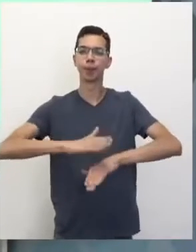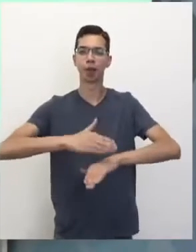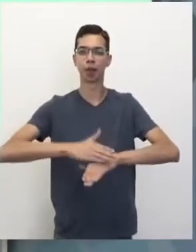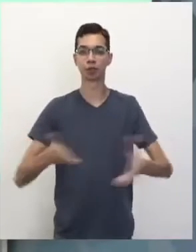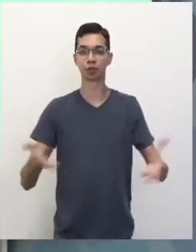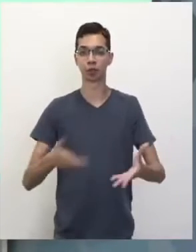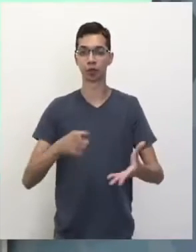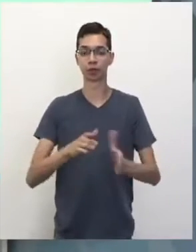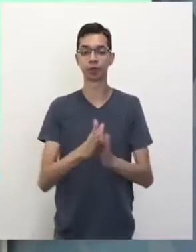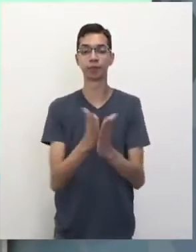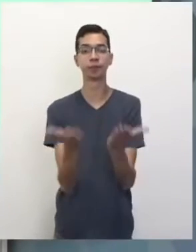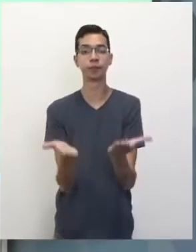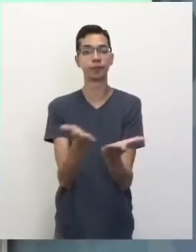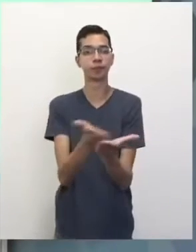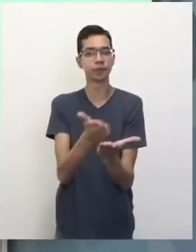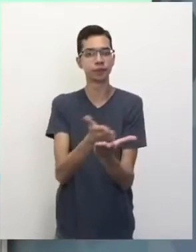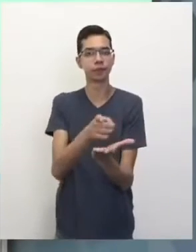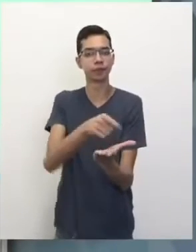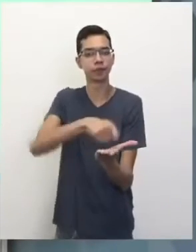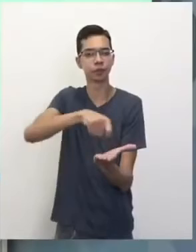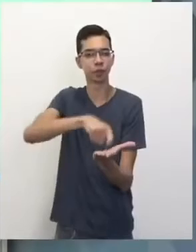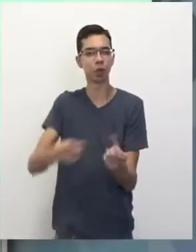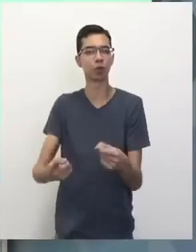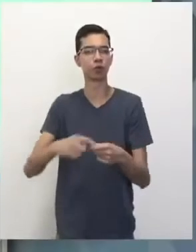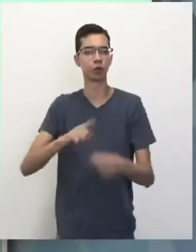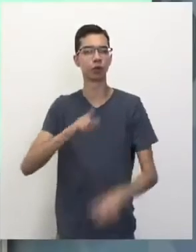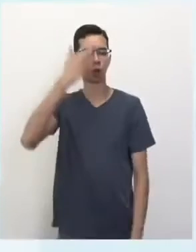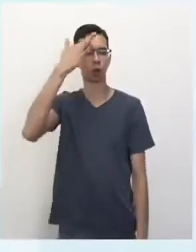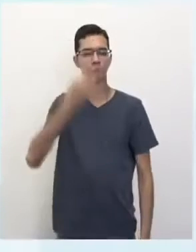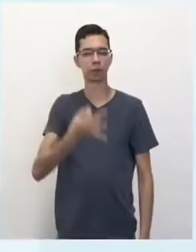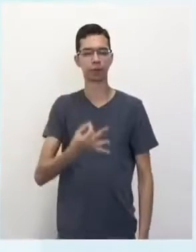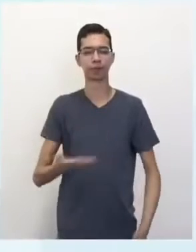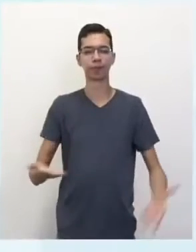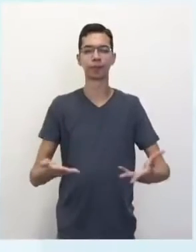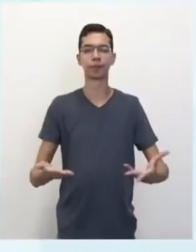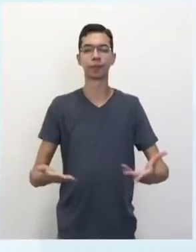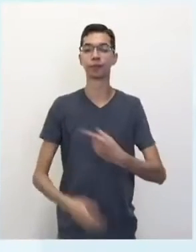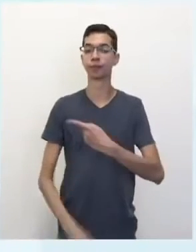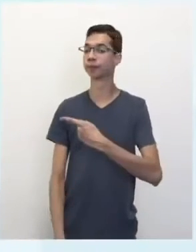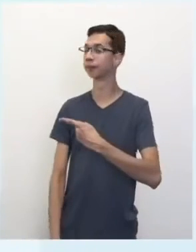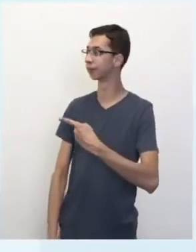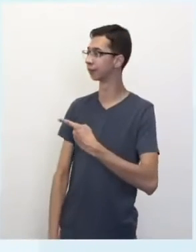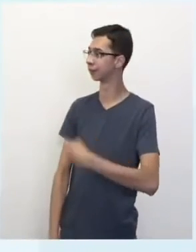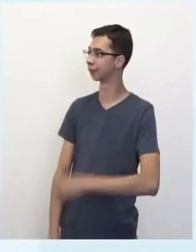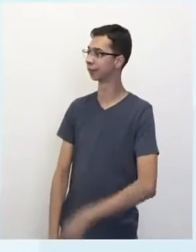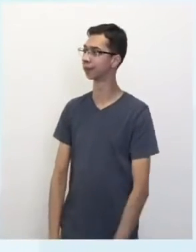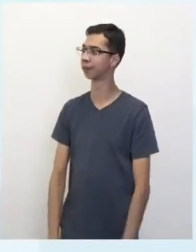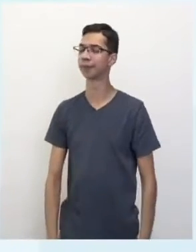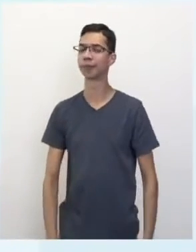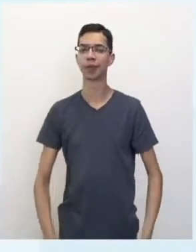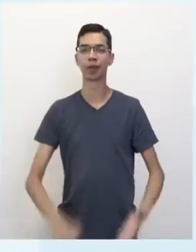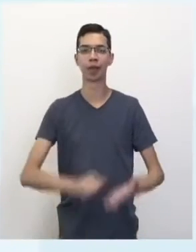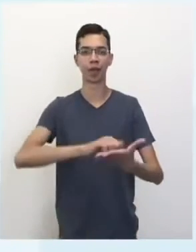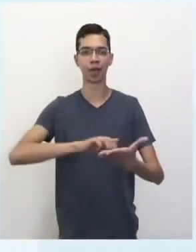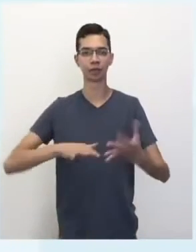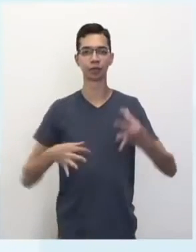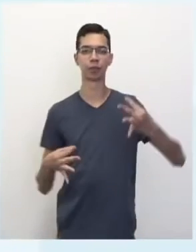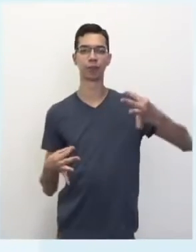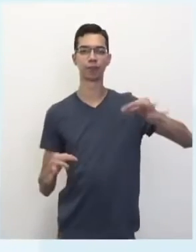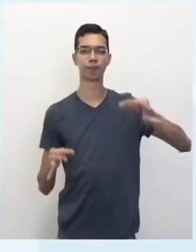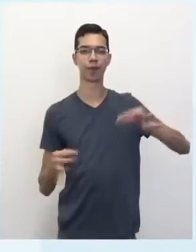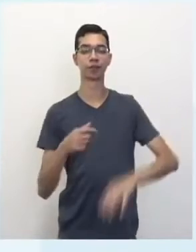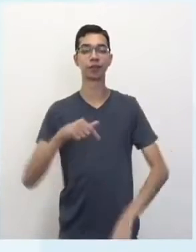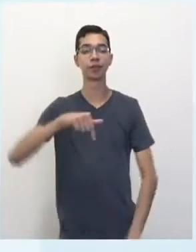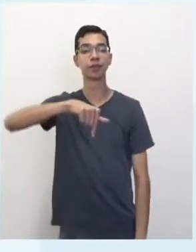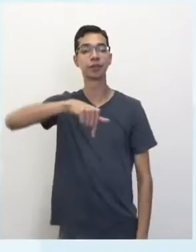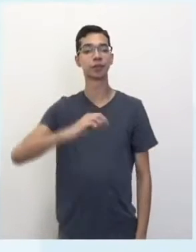aí vocês vão, na hora que a gente retornar, vocês vão entender um pouquinho melhor. Pode pôr na telinha, que é o seguinte, essa atividade está lá na página 70, que